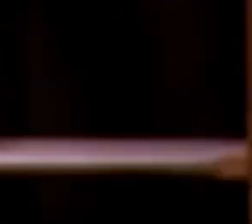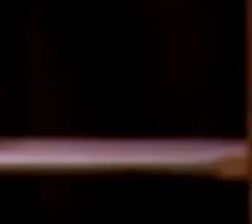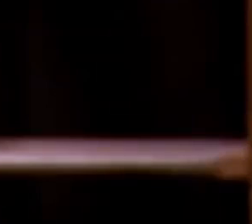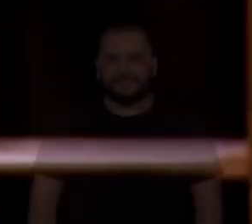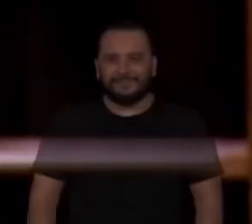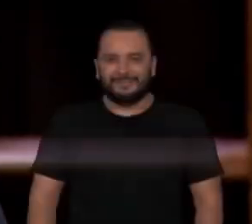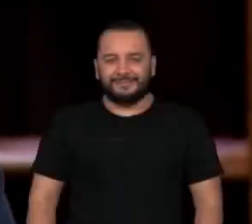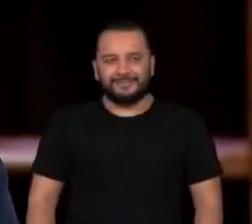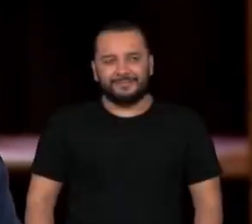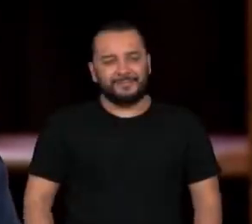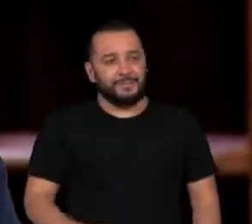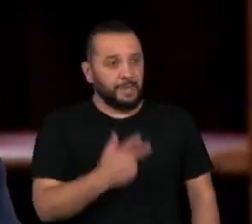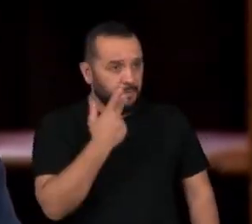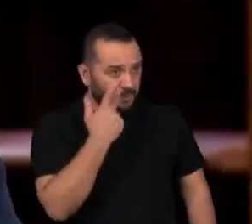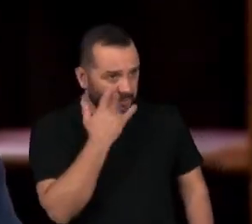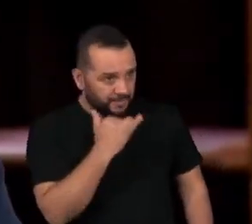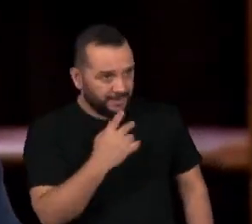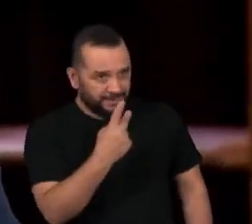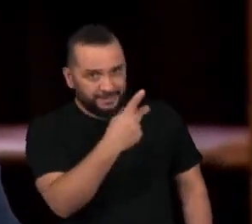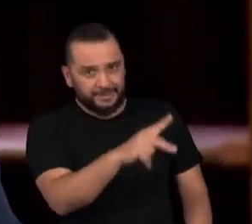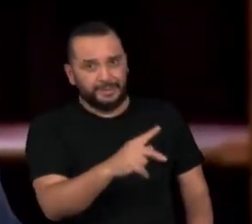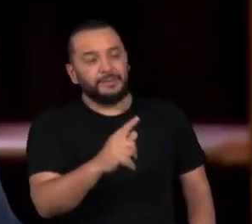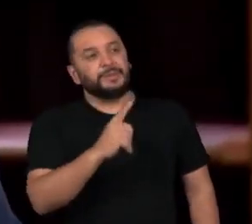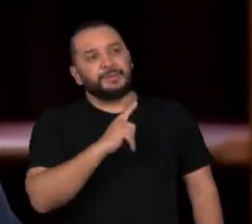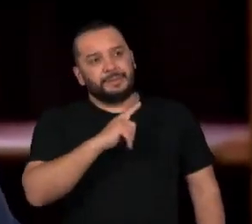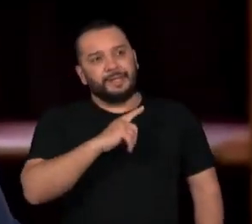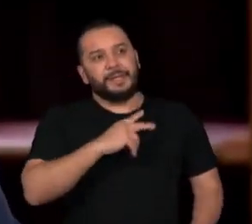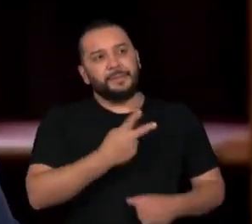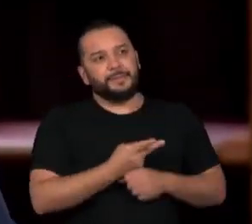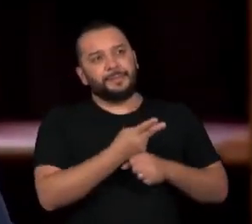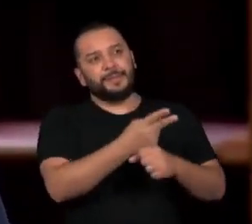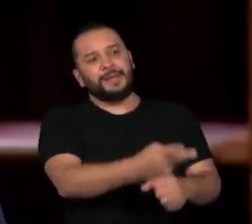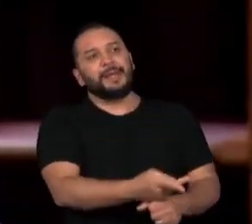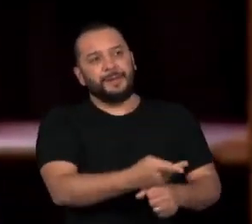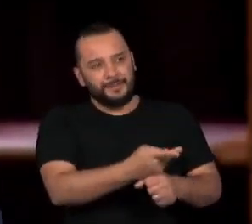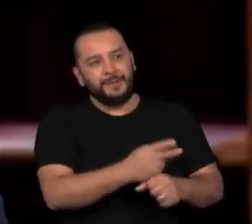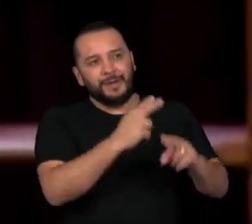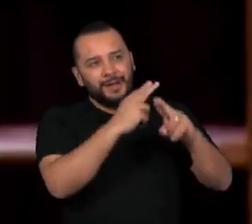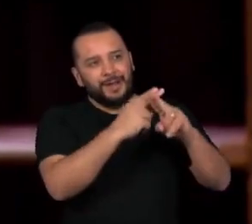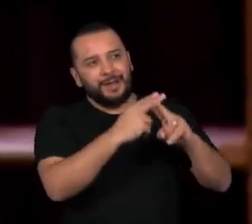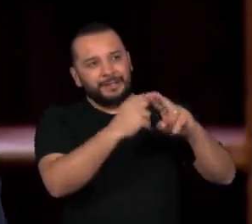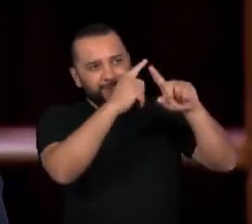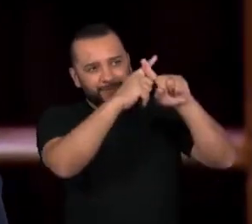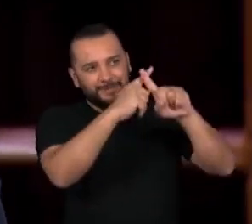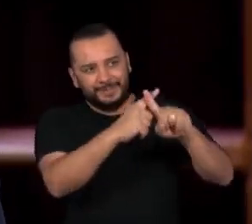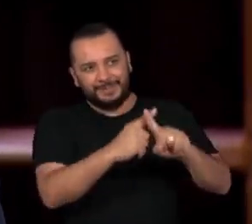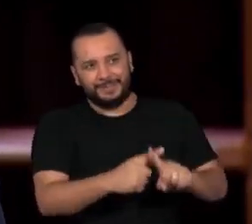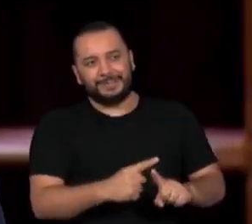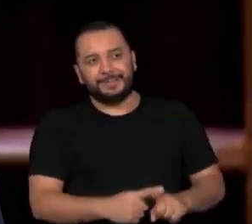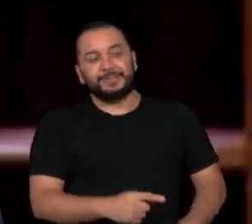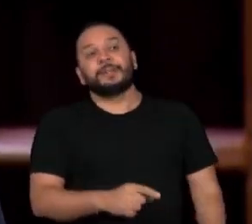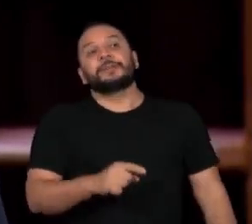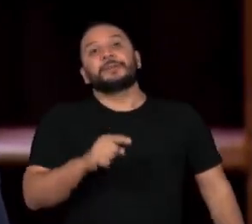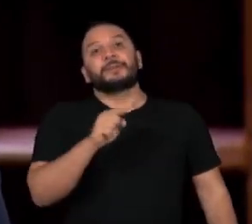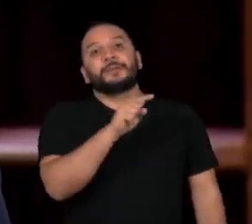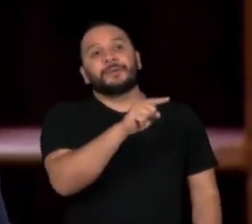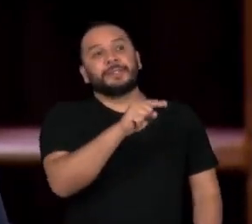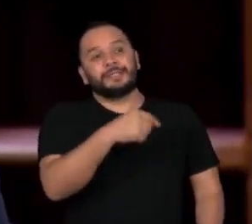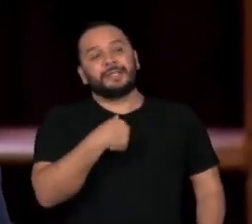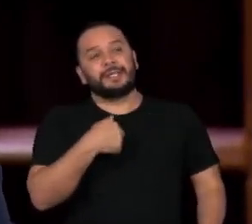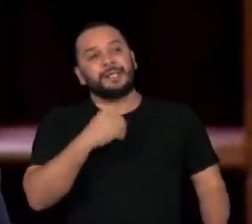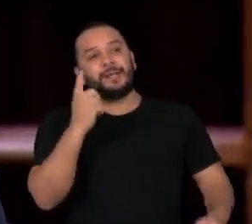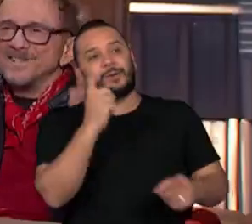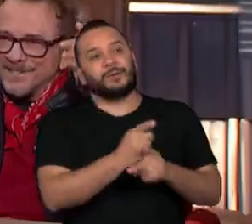o seu pai ganhou um prêmio na loteria Hahaha você encontra